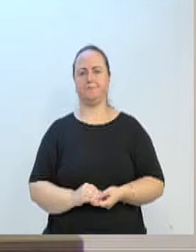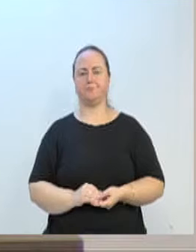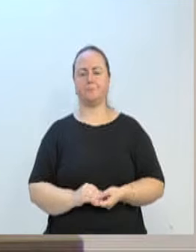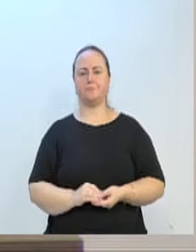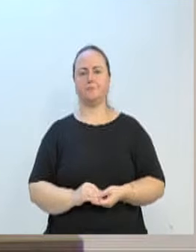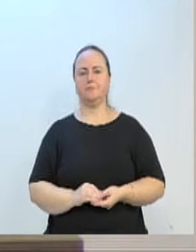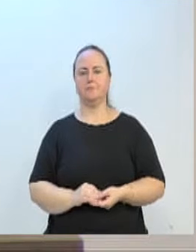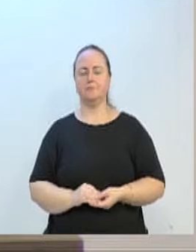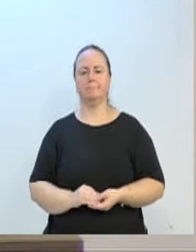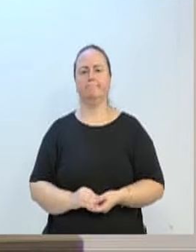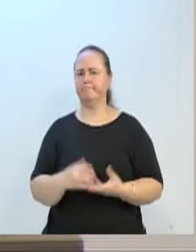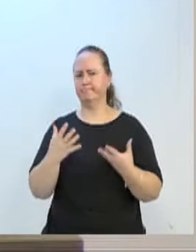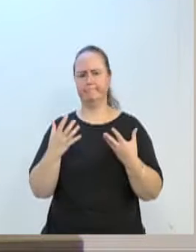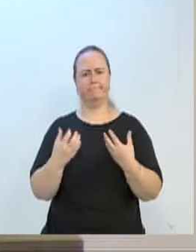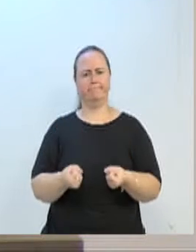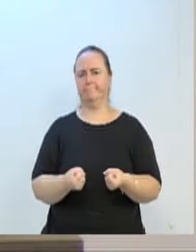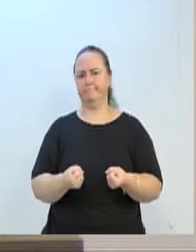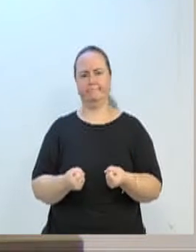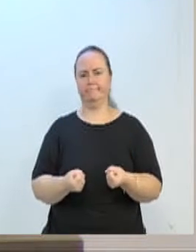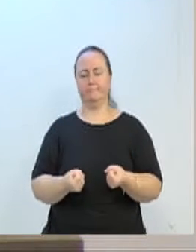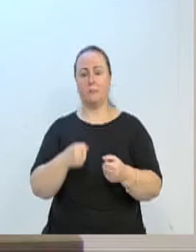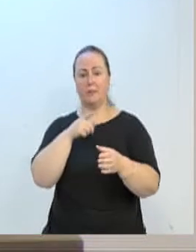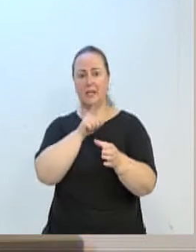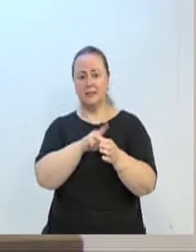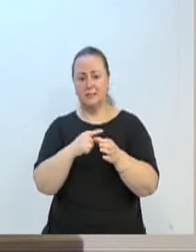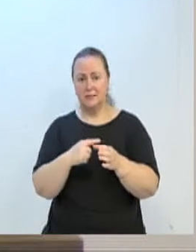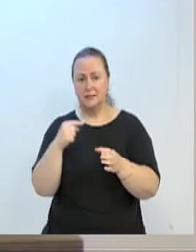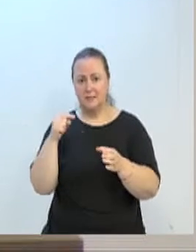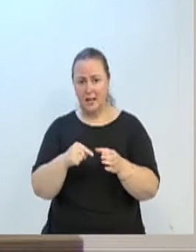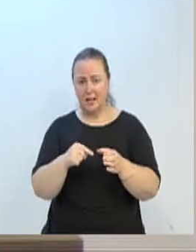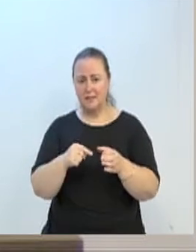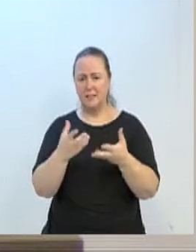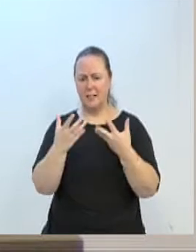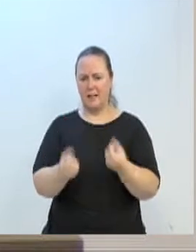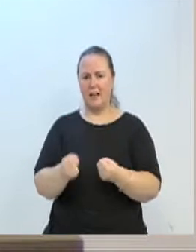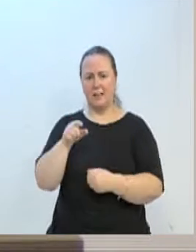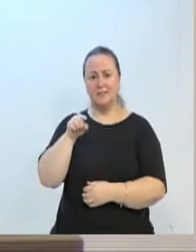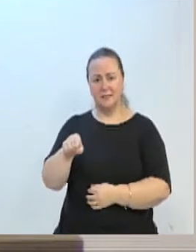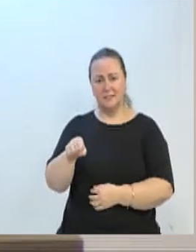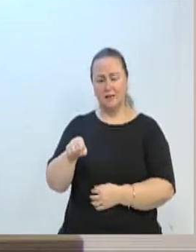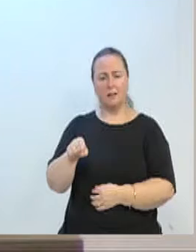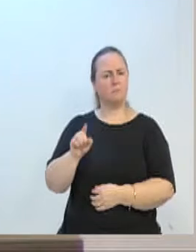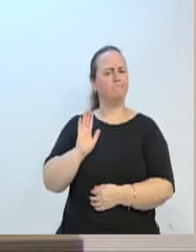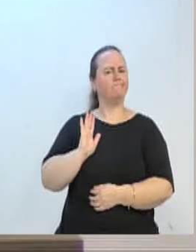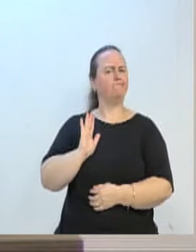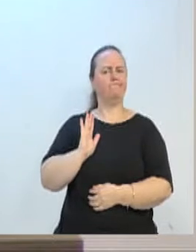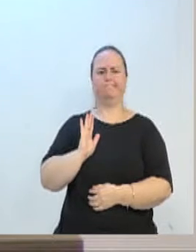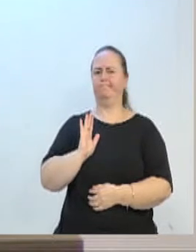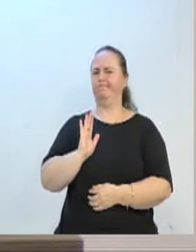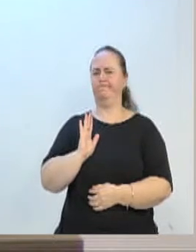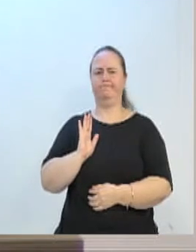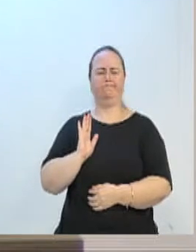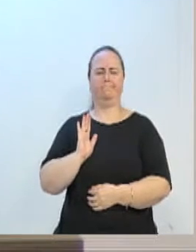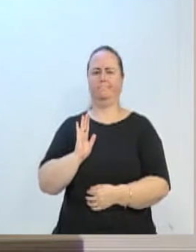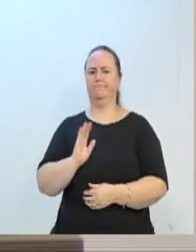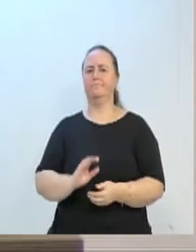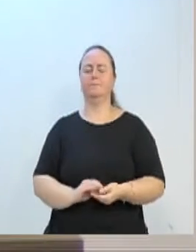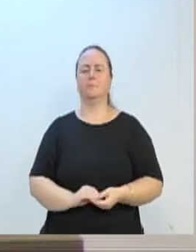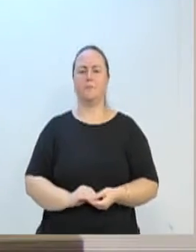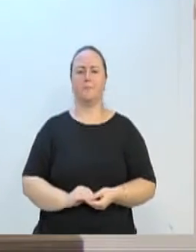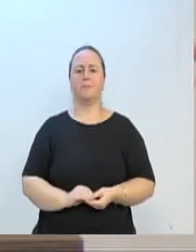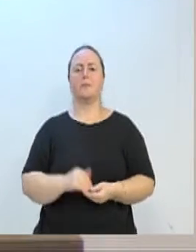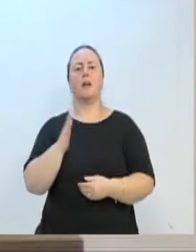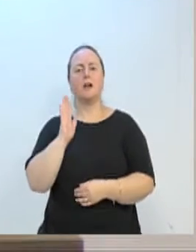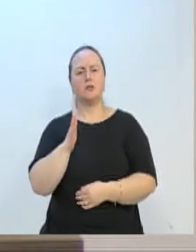cidade não pode conviver com isso, não vai conviver com isso e não vai aceitar nenhum tipo de preconceito. Vimos aí com relação